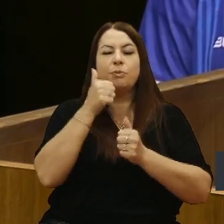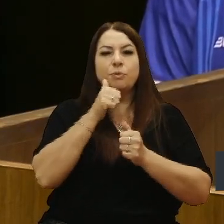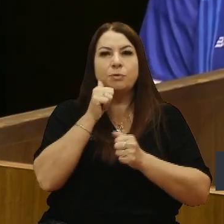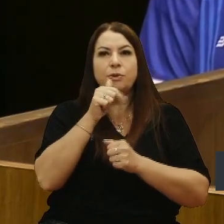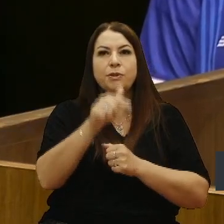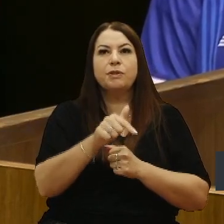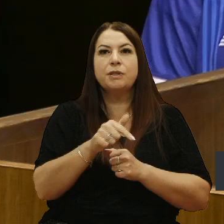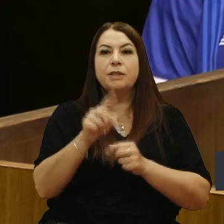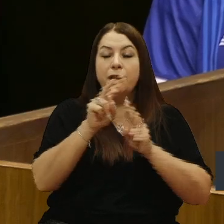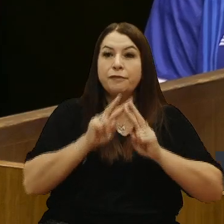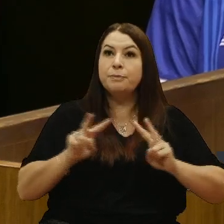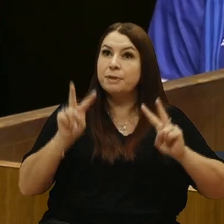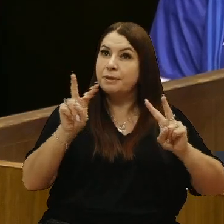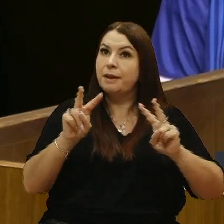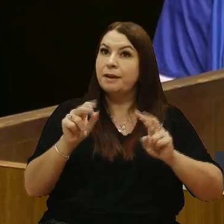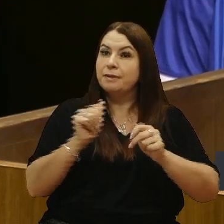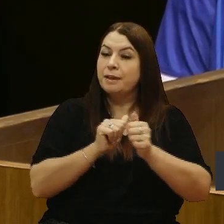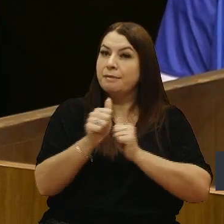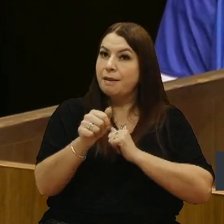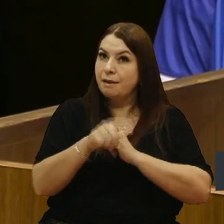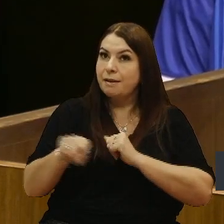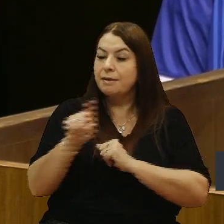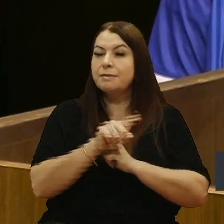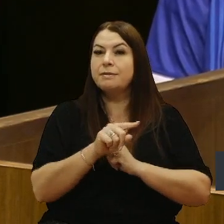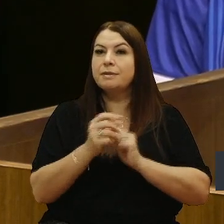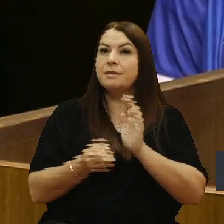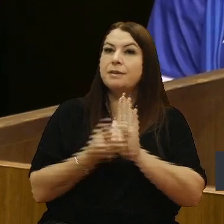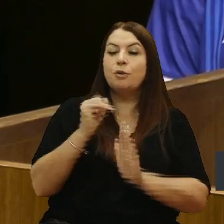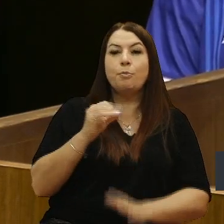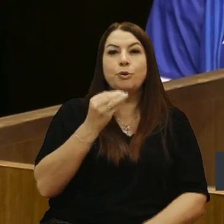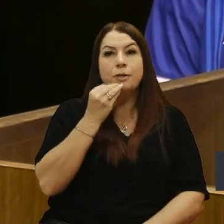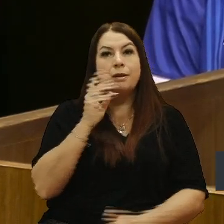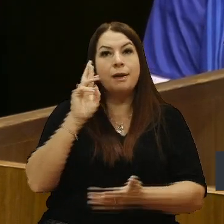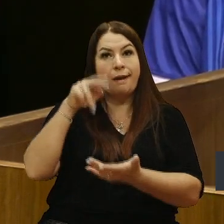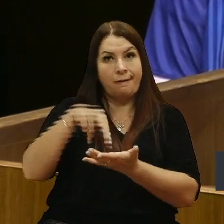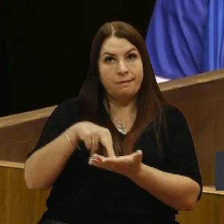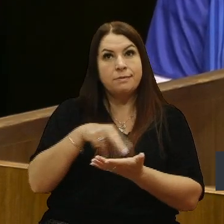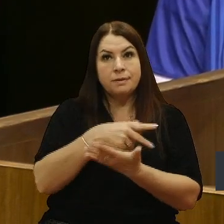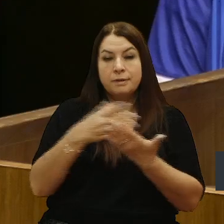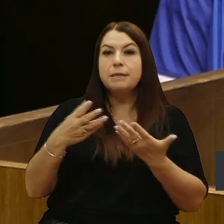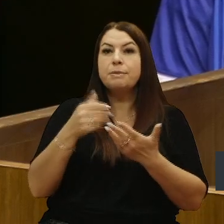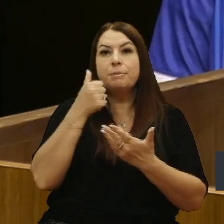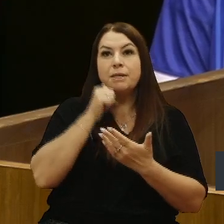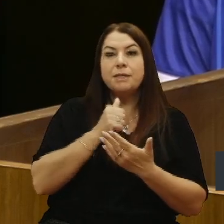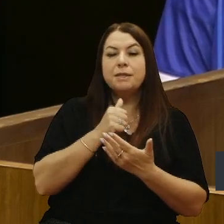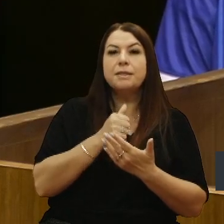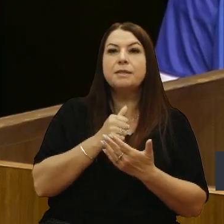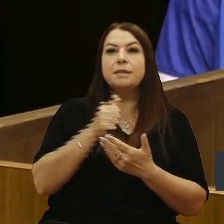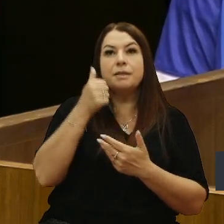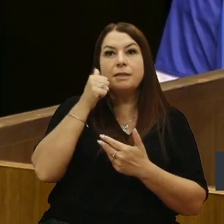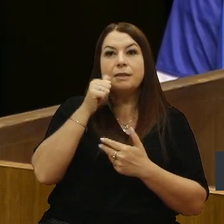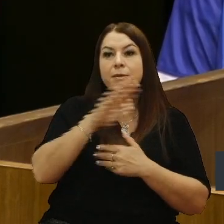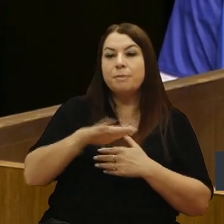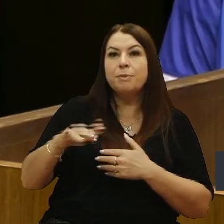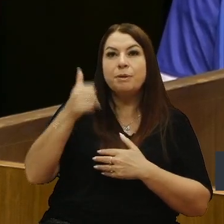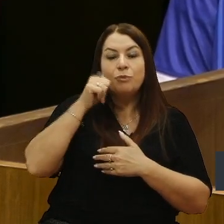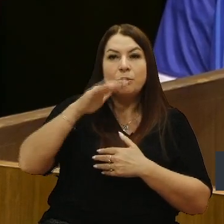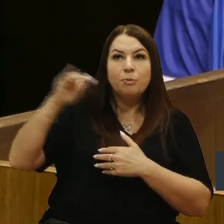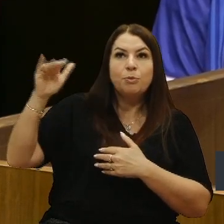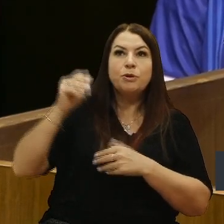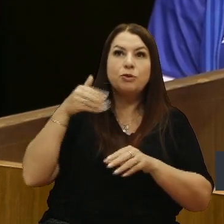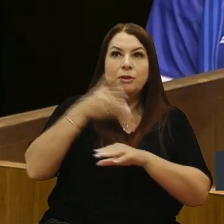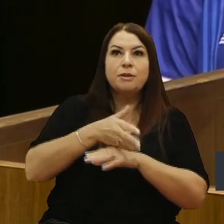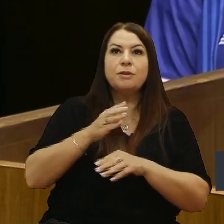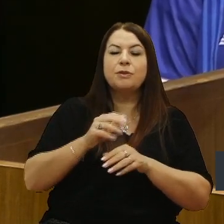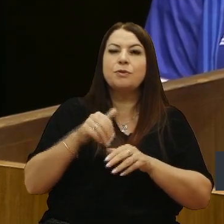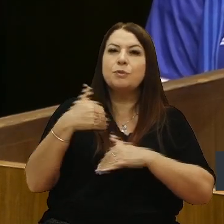dar visibilidade às nossas atletas e criar oportunidades reais para que meninas e mulheres possam trilhar um caminho dentro do